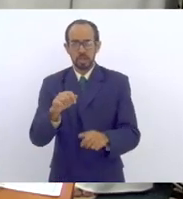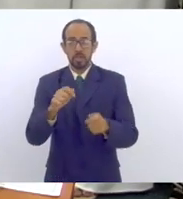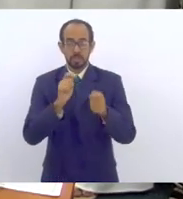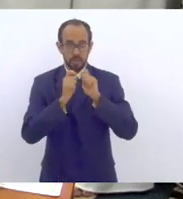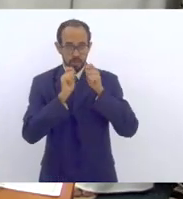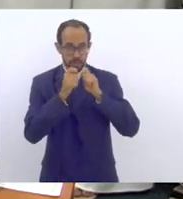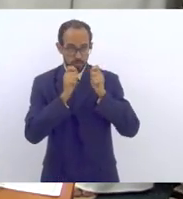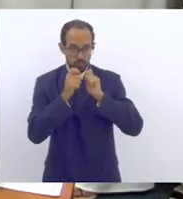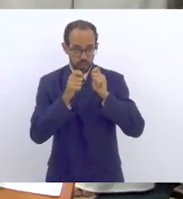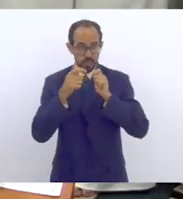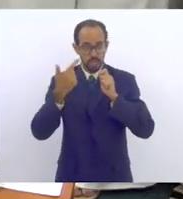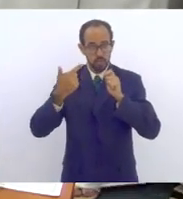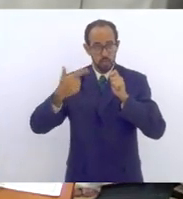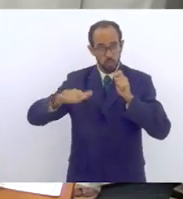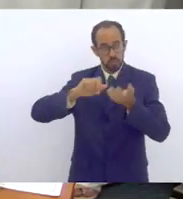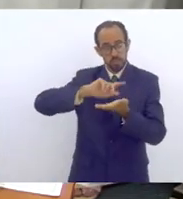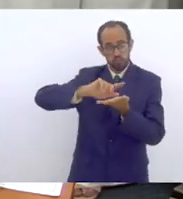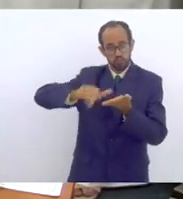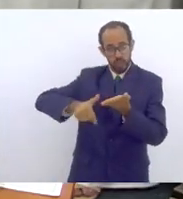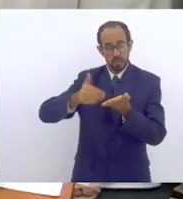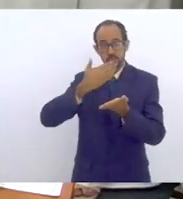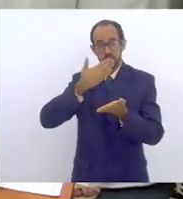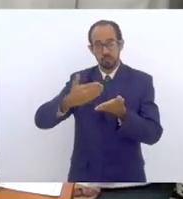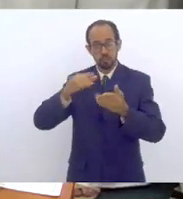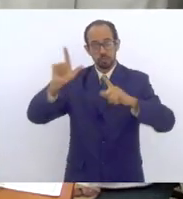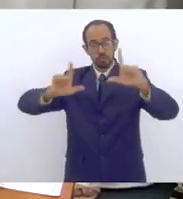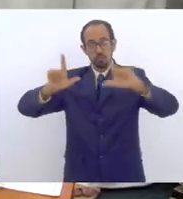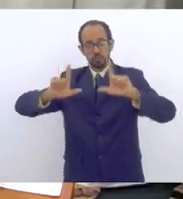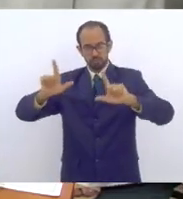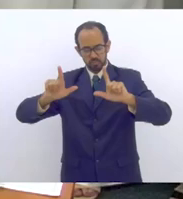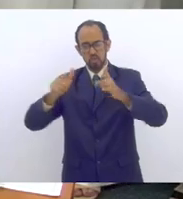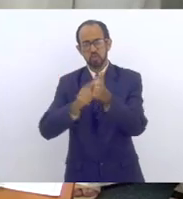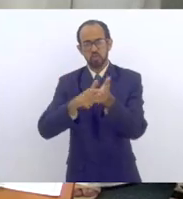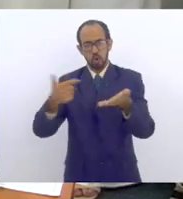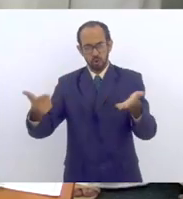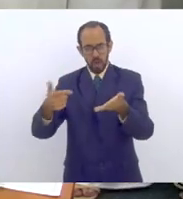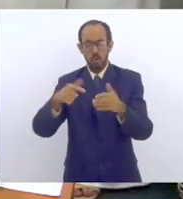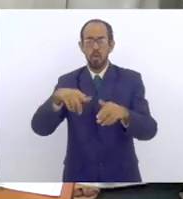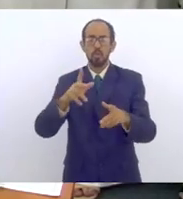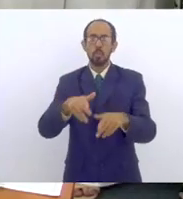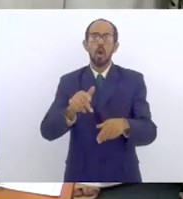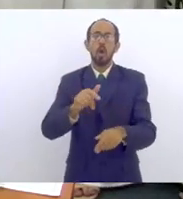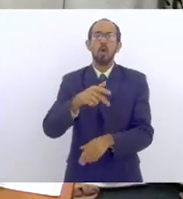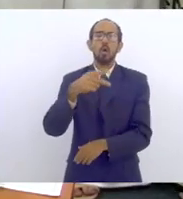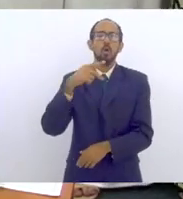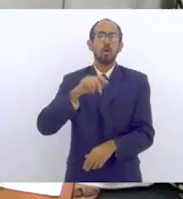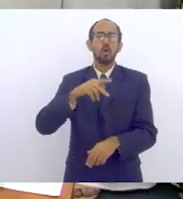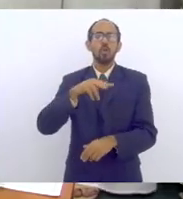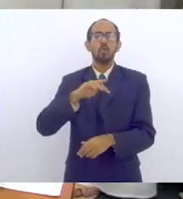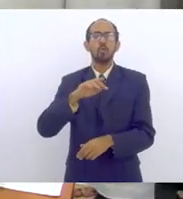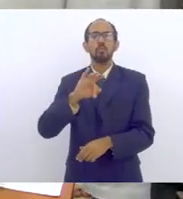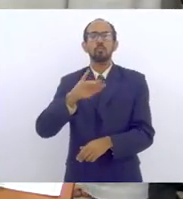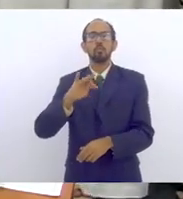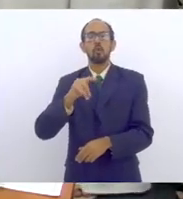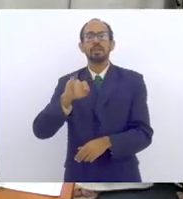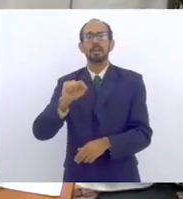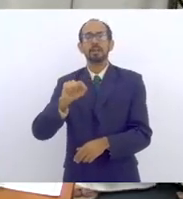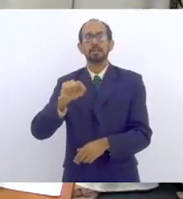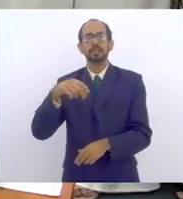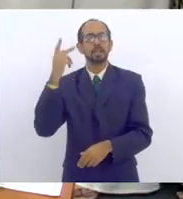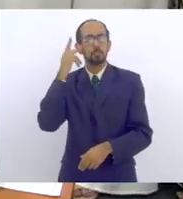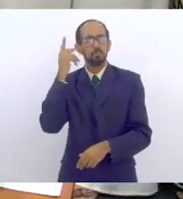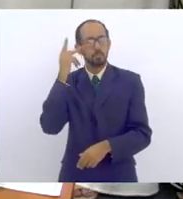Ciência e Saúde e outras mídias impressas televisivas e digitais como Folha de São Paulo CNN Globo News e